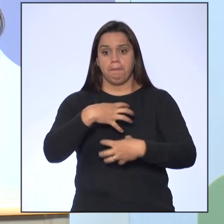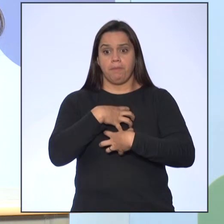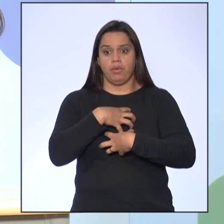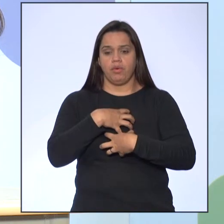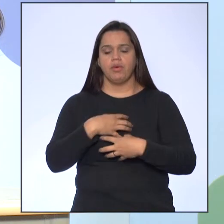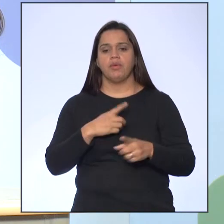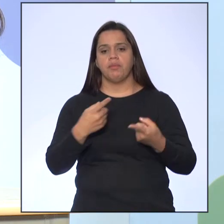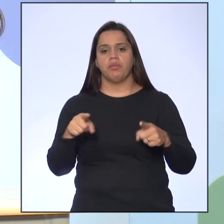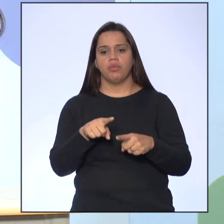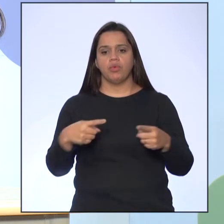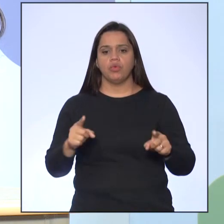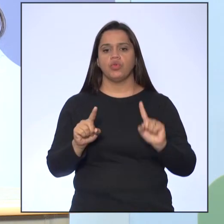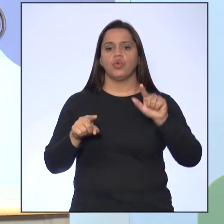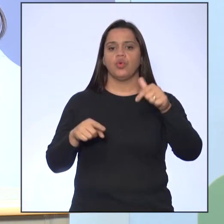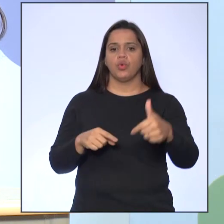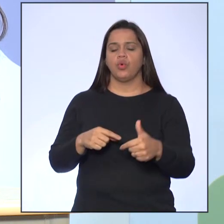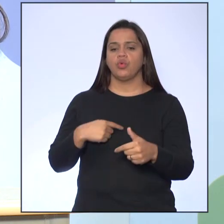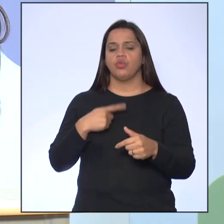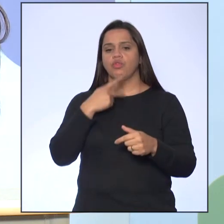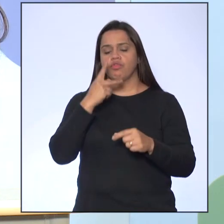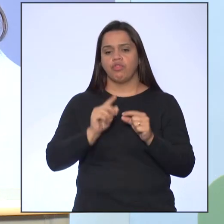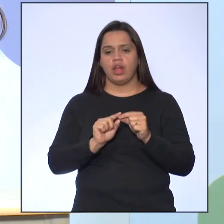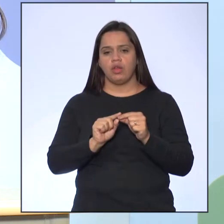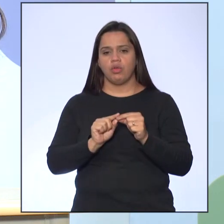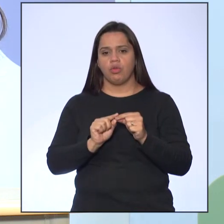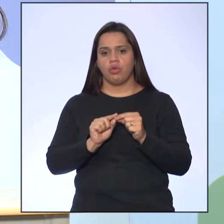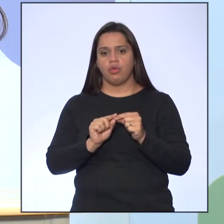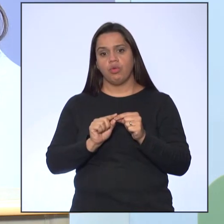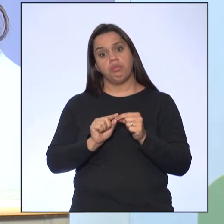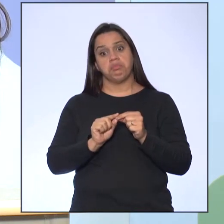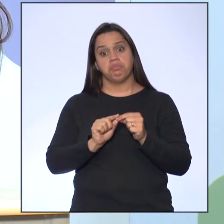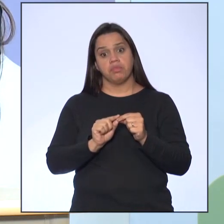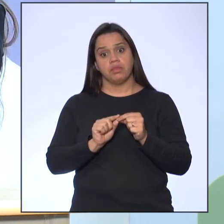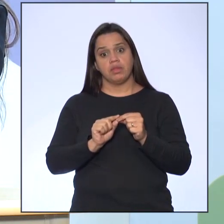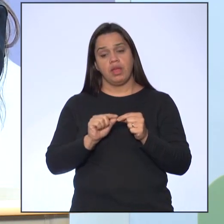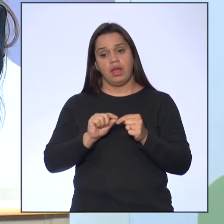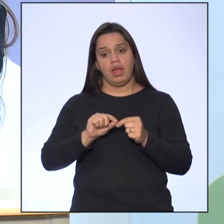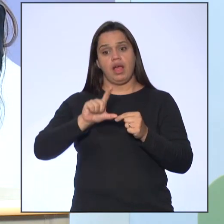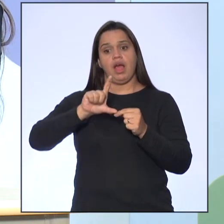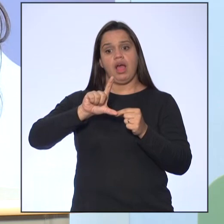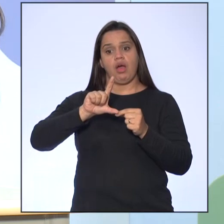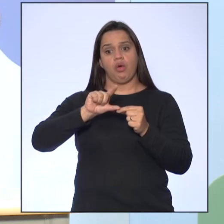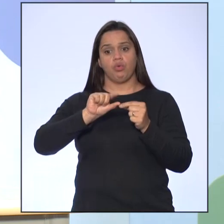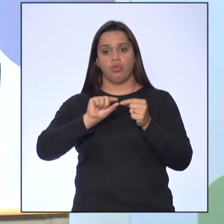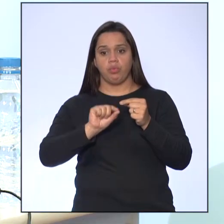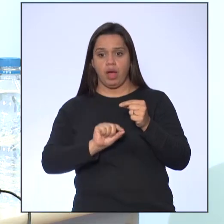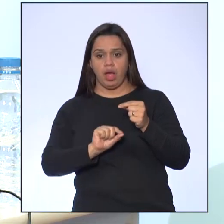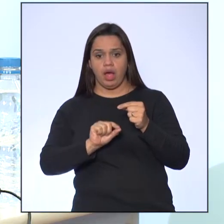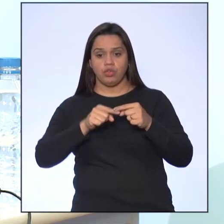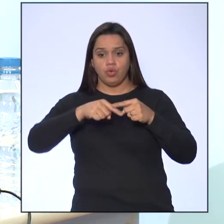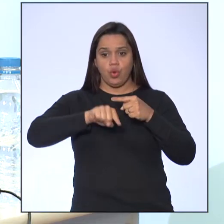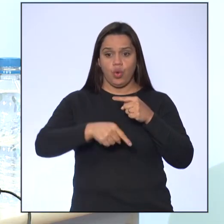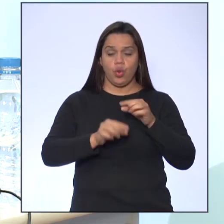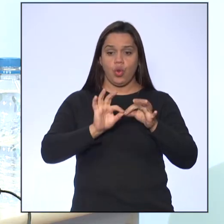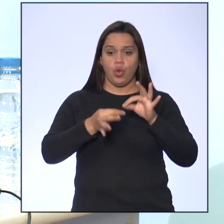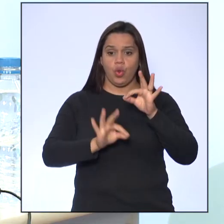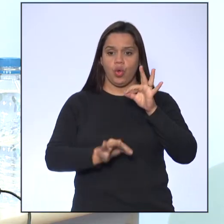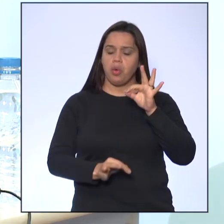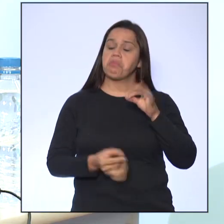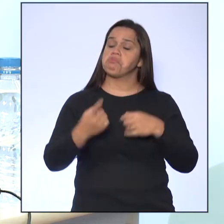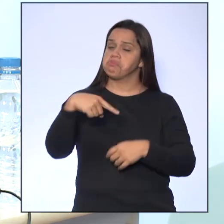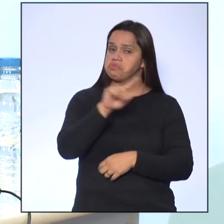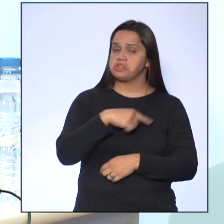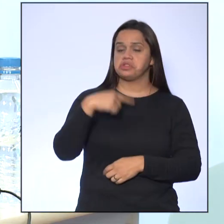E o Olisson, longo, alto, baixo. Né? É isso aí, professor. Pessoal, vocês estão muito